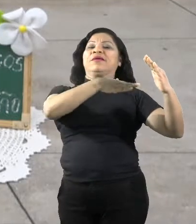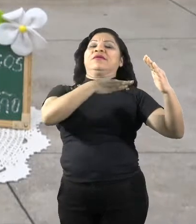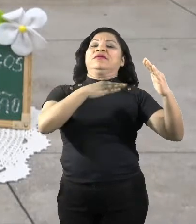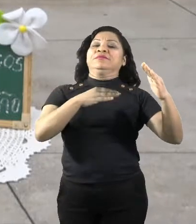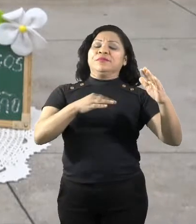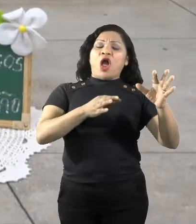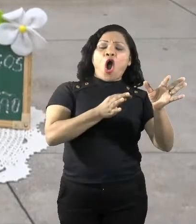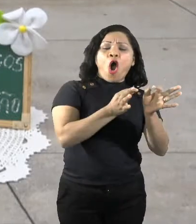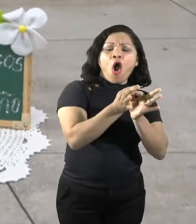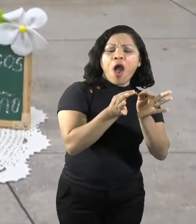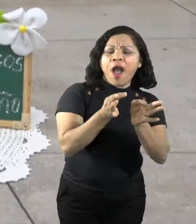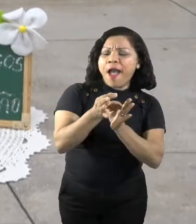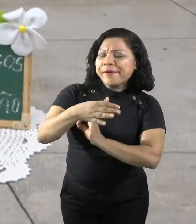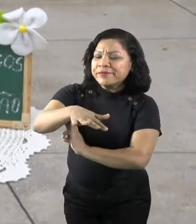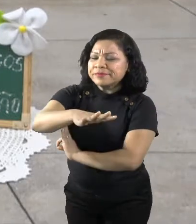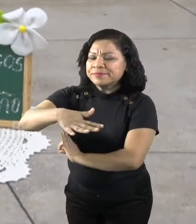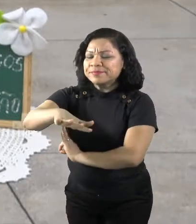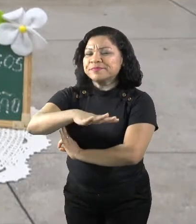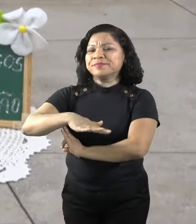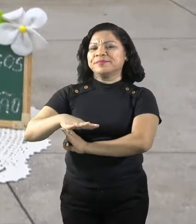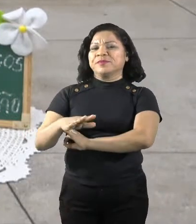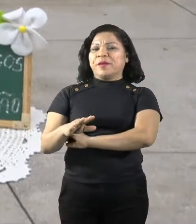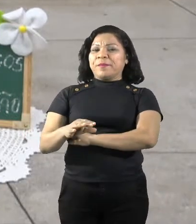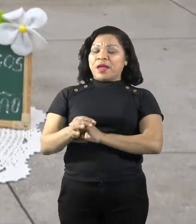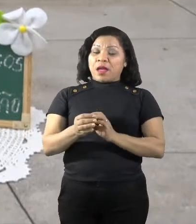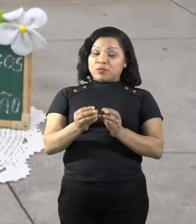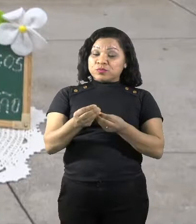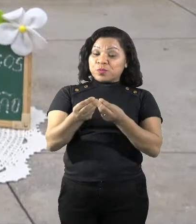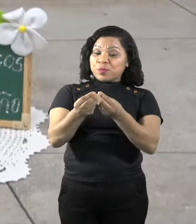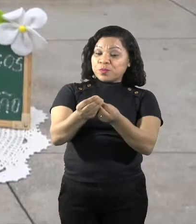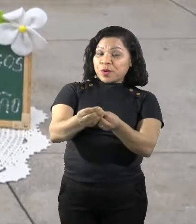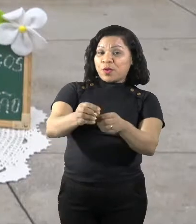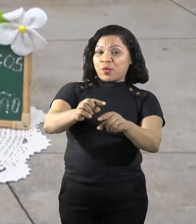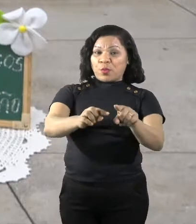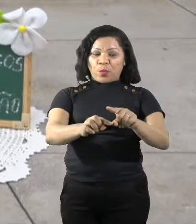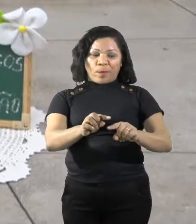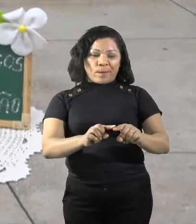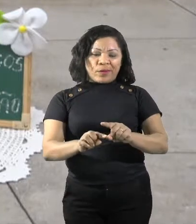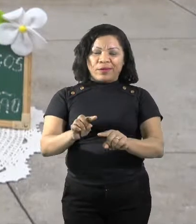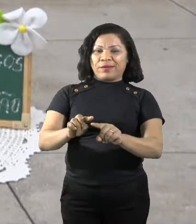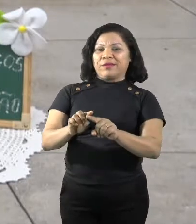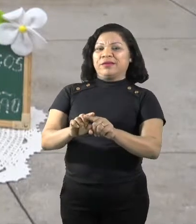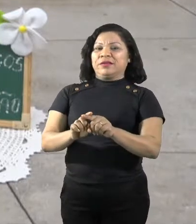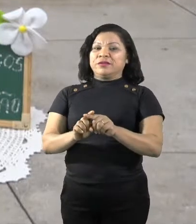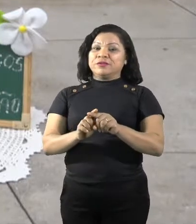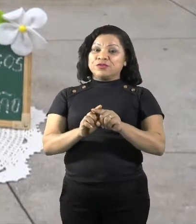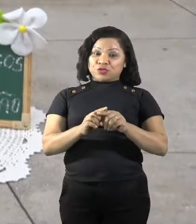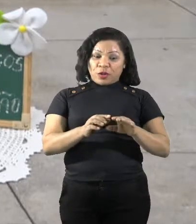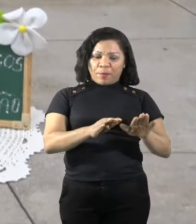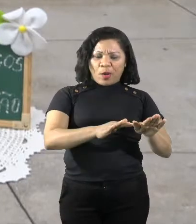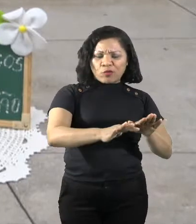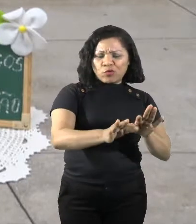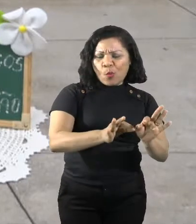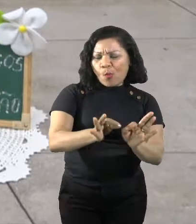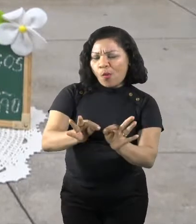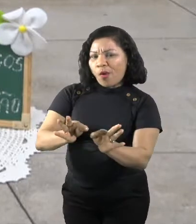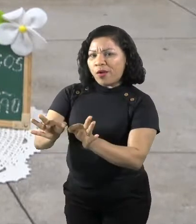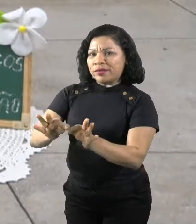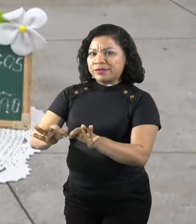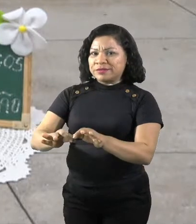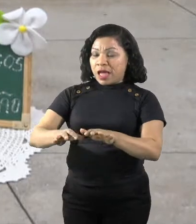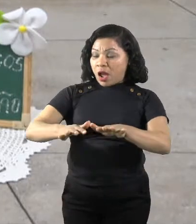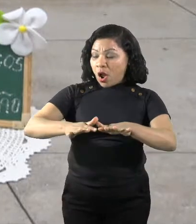que vocês vão usar. Depois de todo o ambiente montado, já com os objetos no chão,